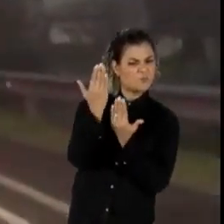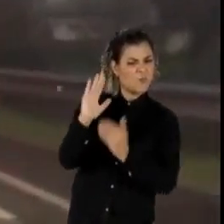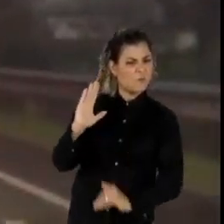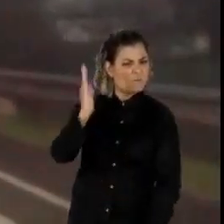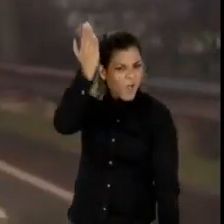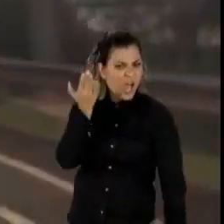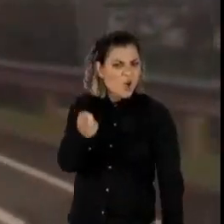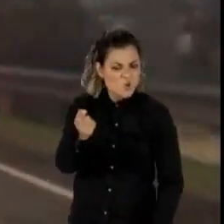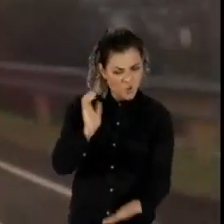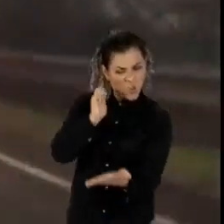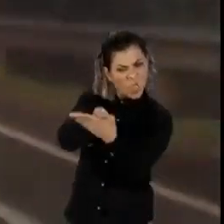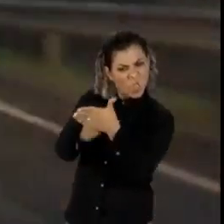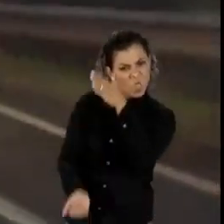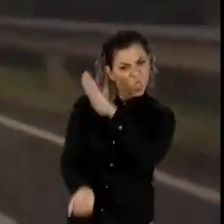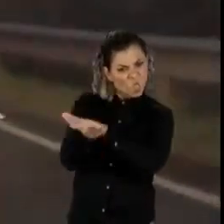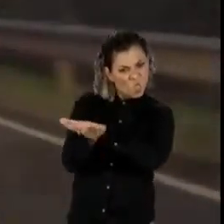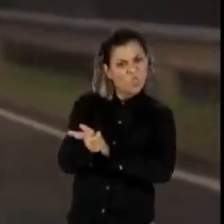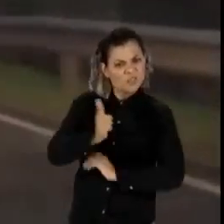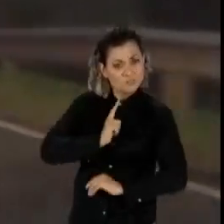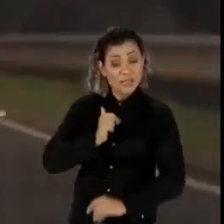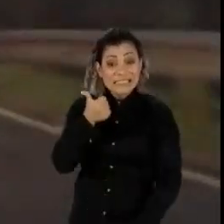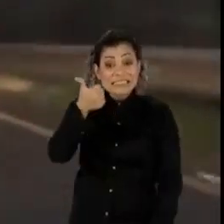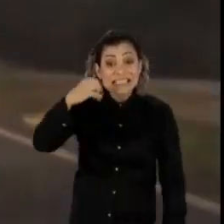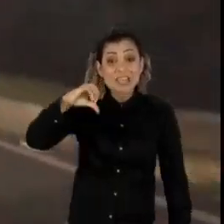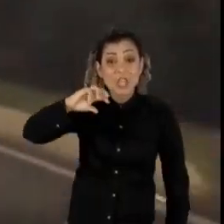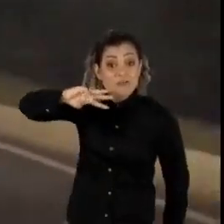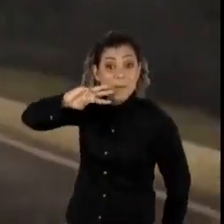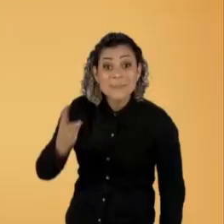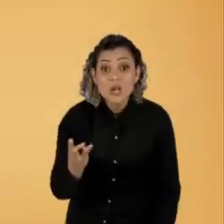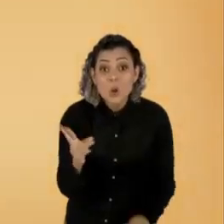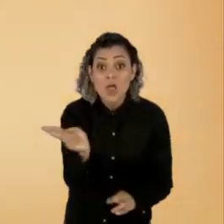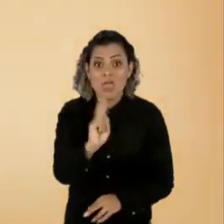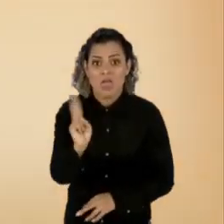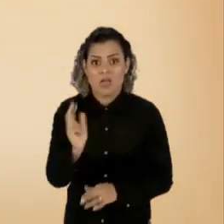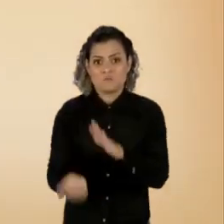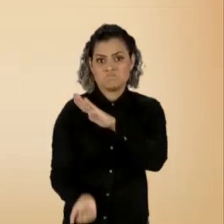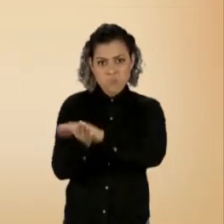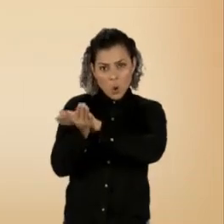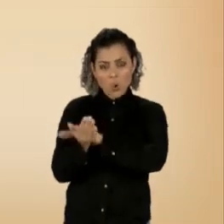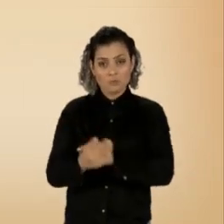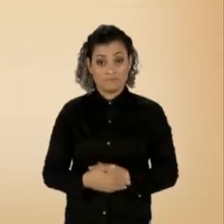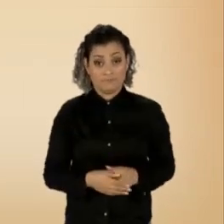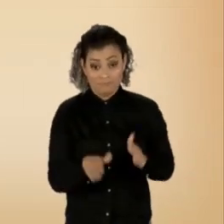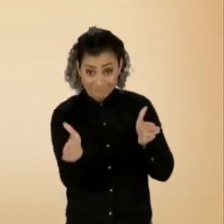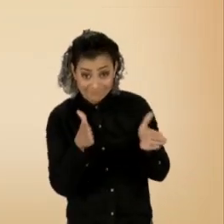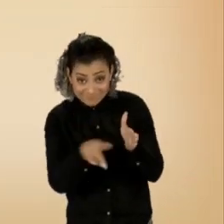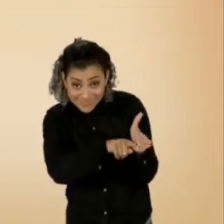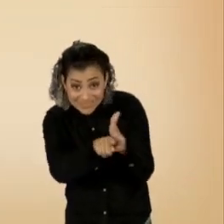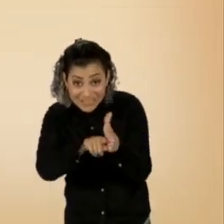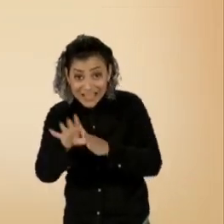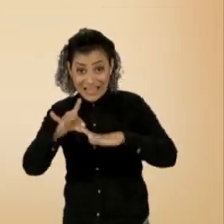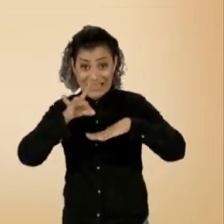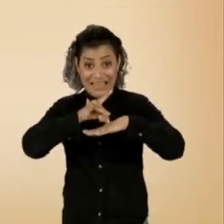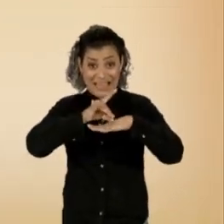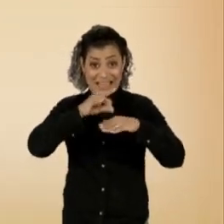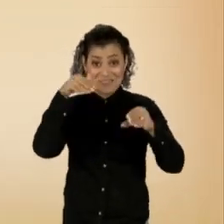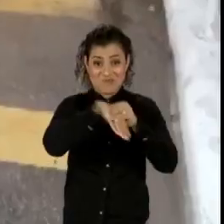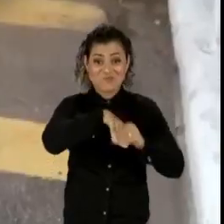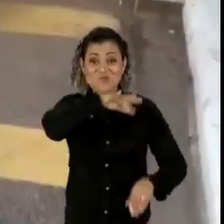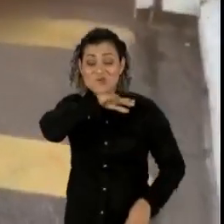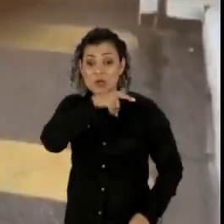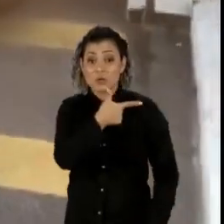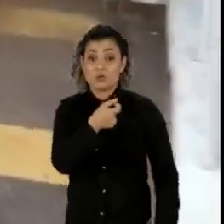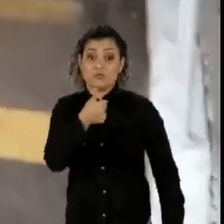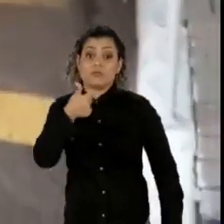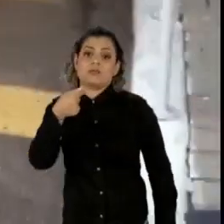vantagens indevidas que chegaram a 19 milhões de reais a primeira fase da operação carne é fraca aconteceu em 2017